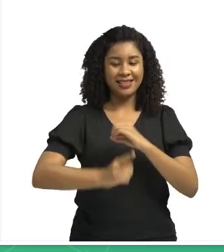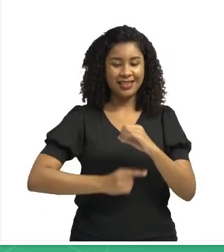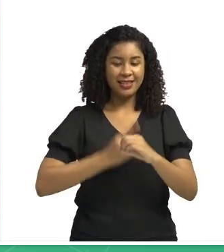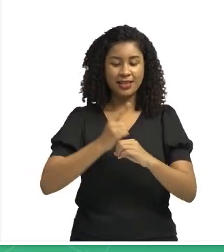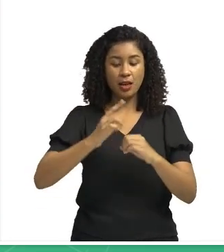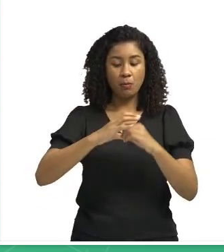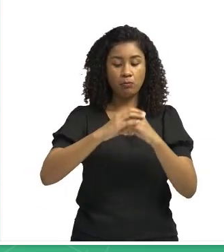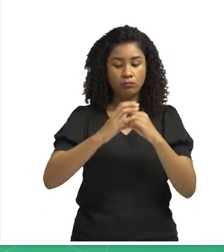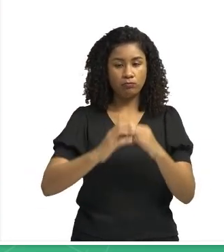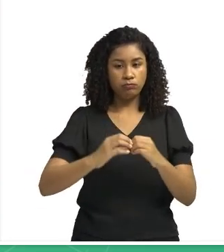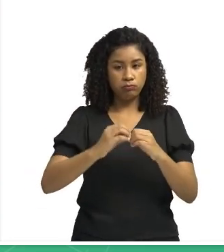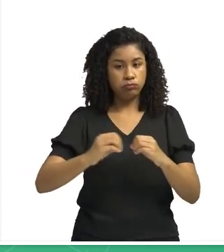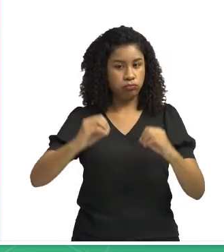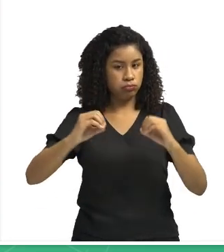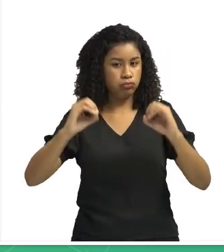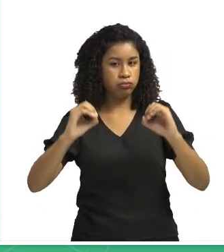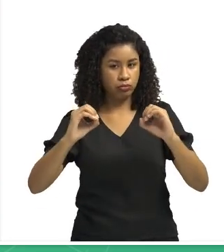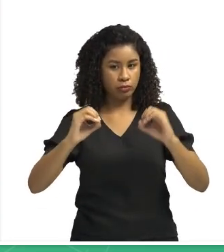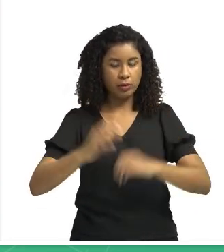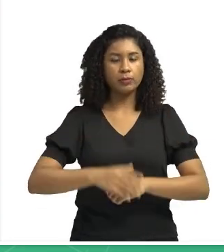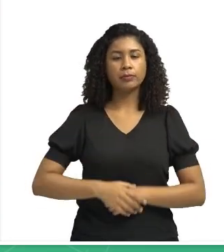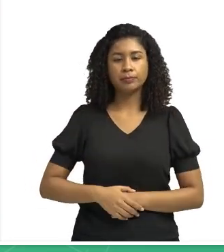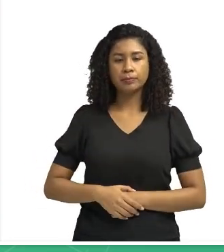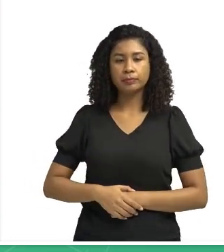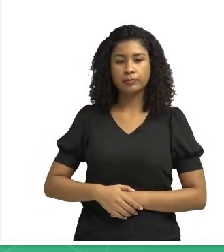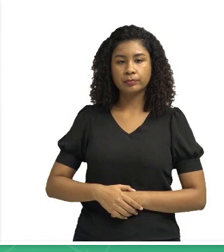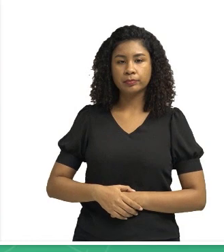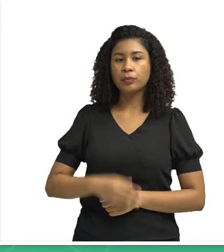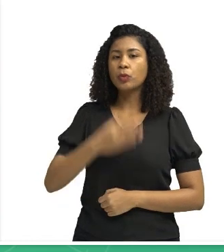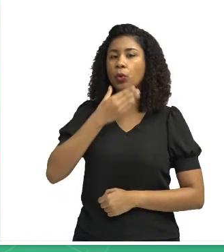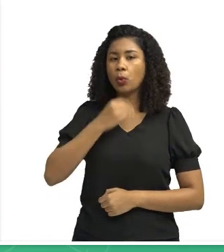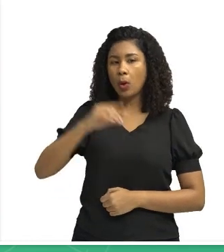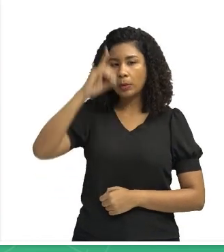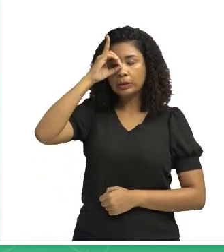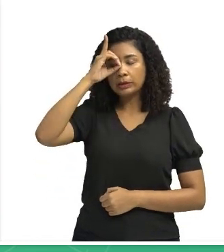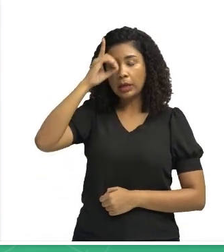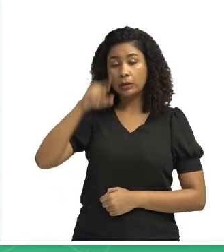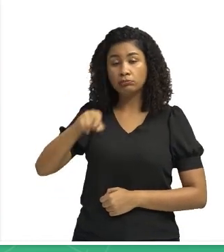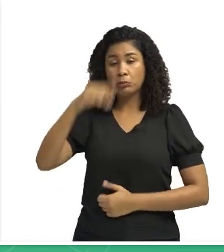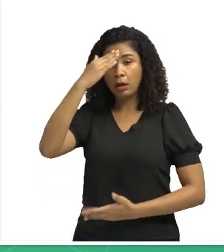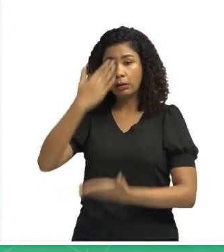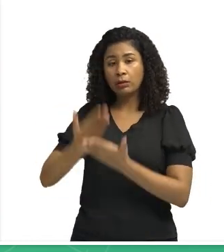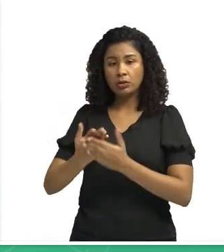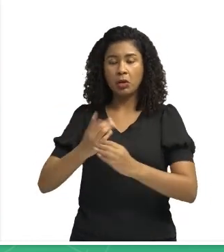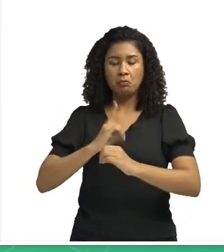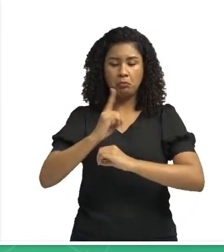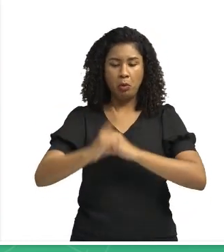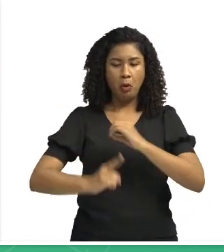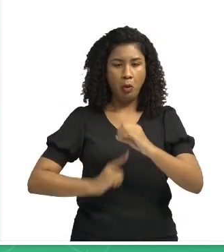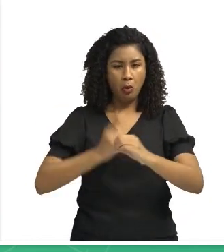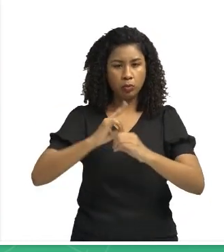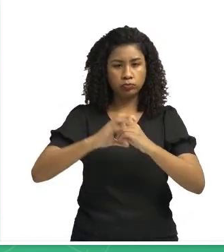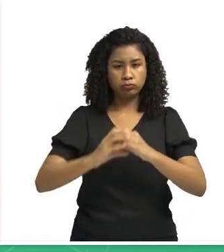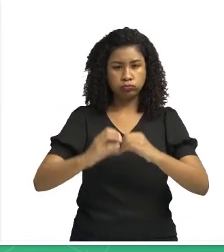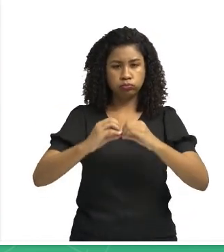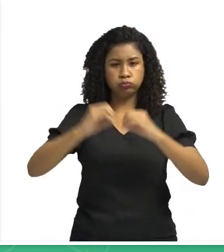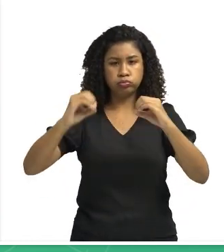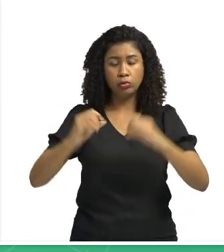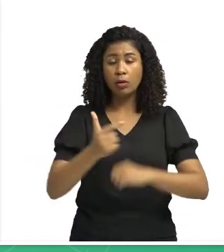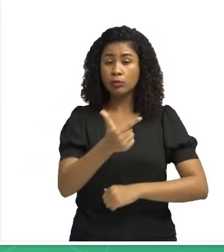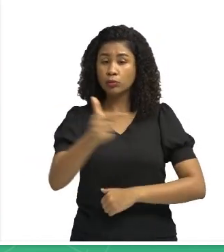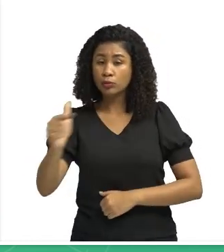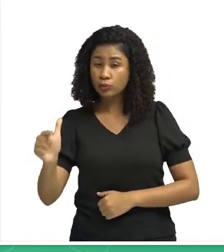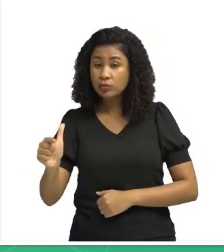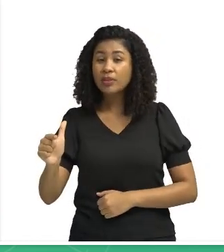divisibilidade. Enquanto que o átomo de Dalton era indivisível, a menor